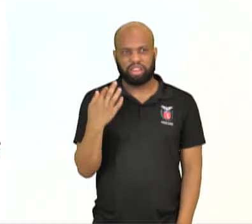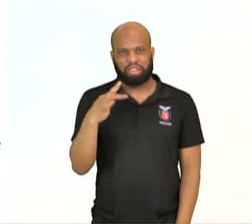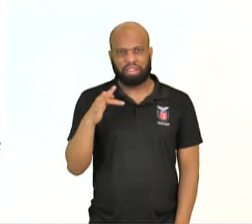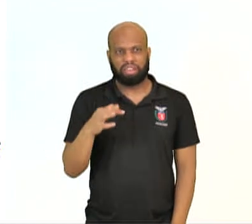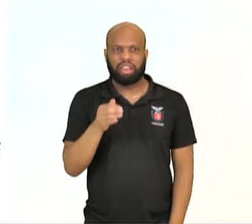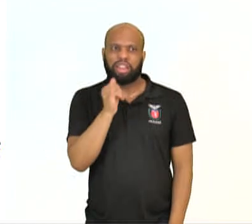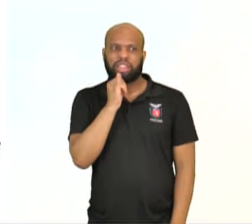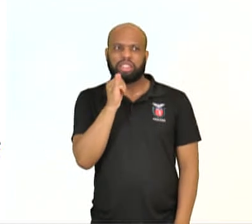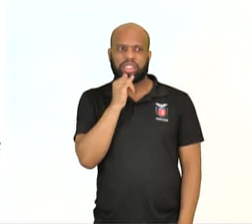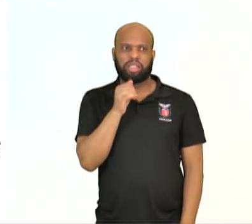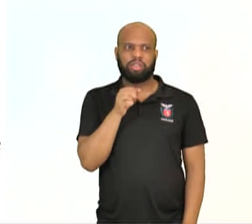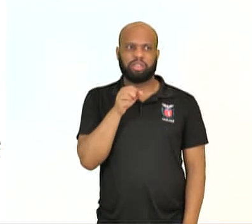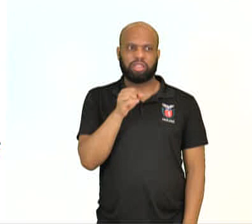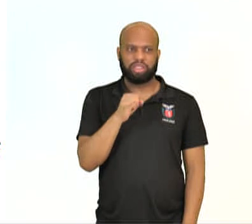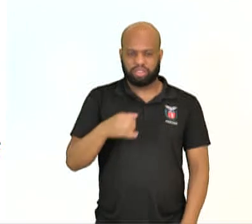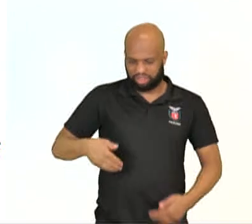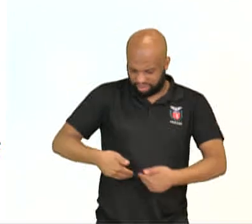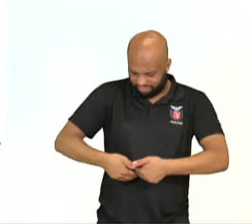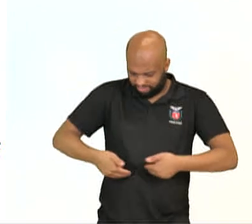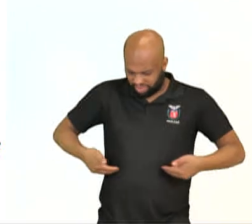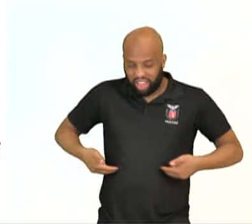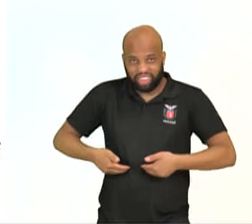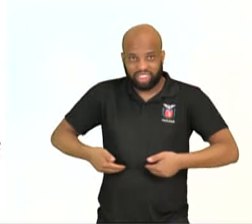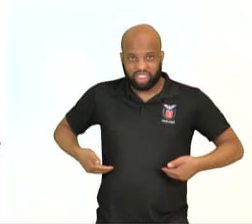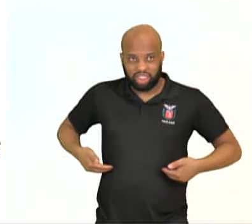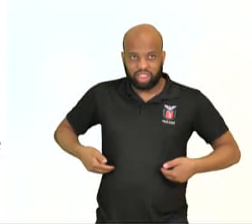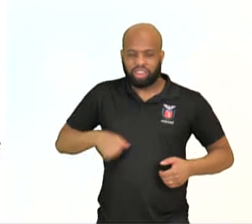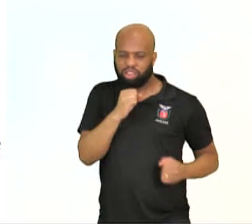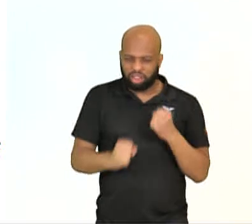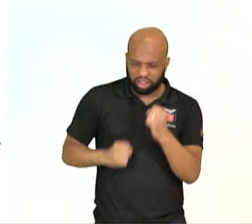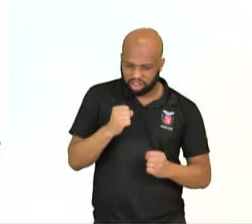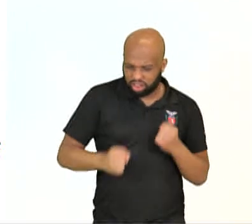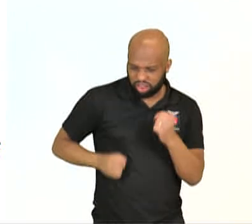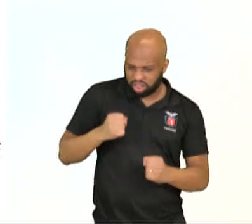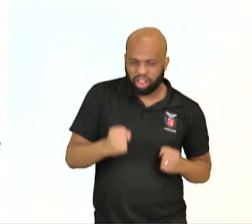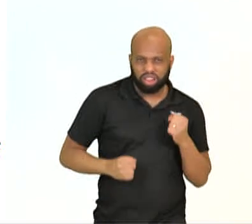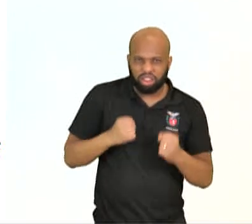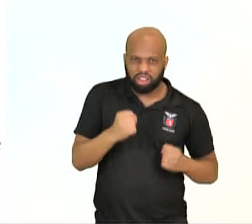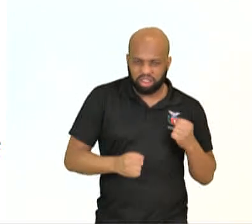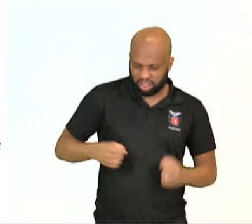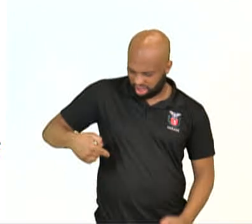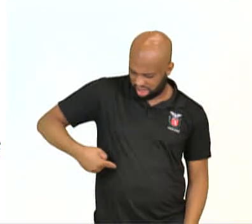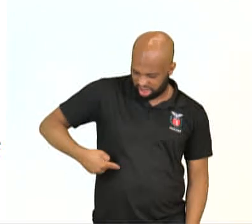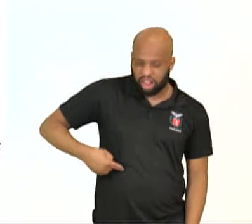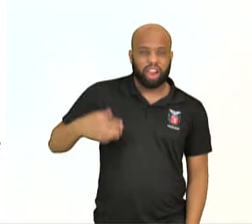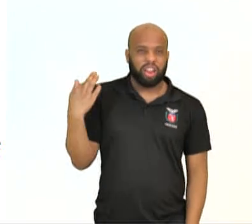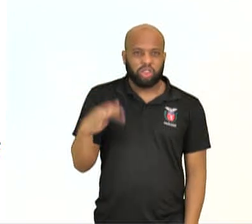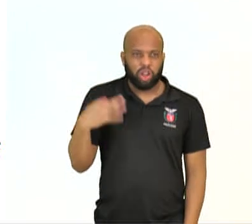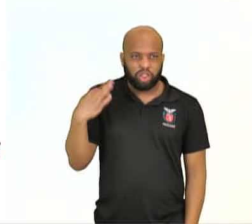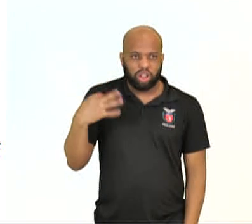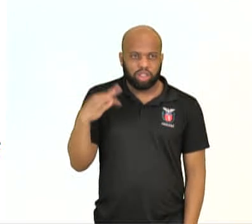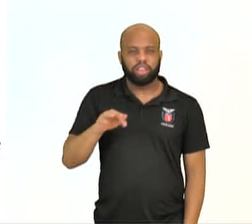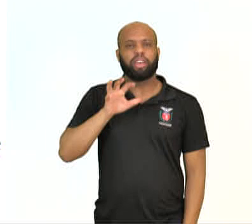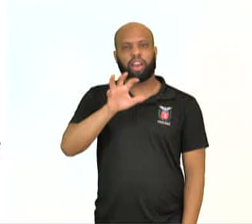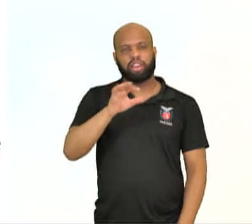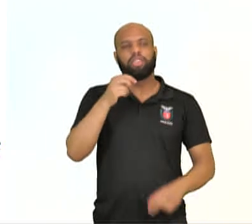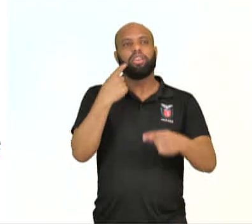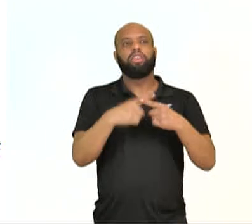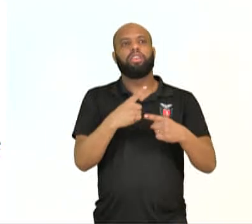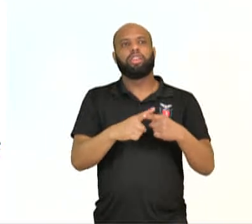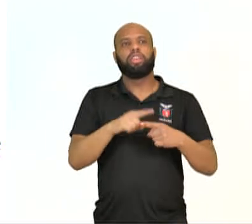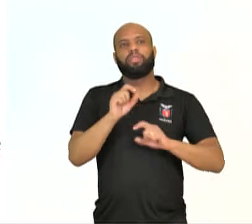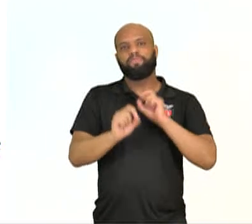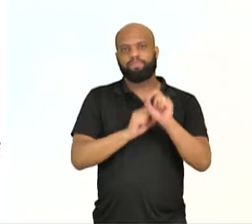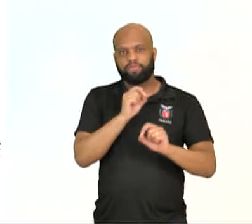vocês sentem, às vezes, na parte abdominal, quando vocês estão correndo, praticando uma atividade física? É esse incômodo, essa